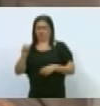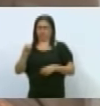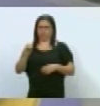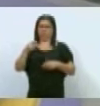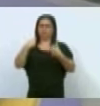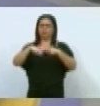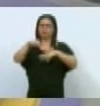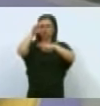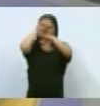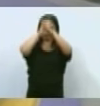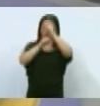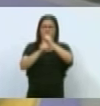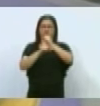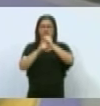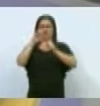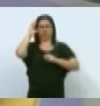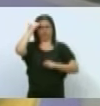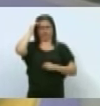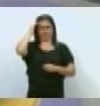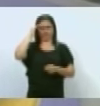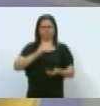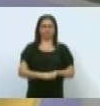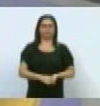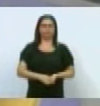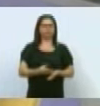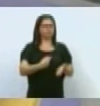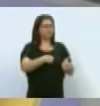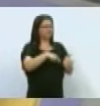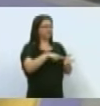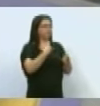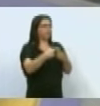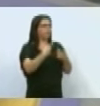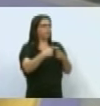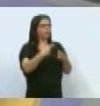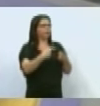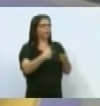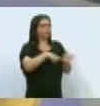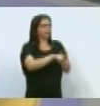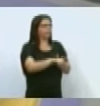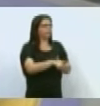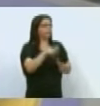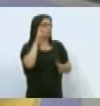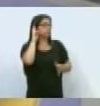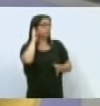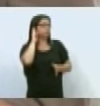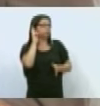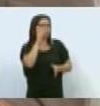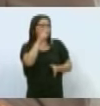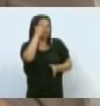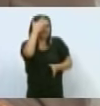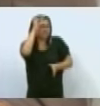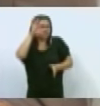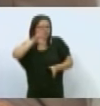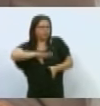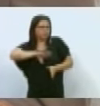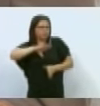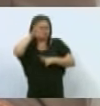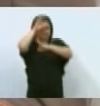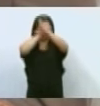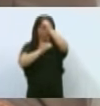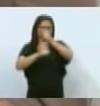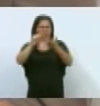que existe muito surdo que não é alfabetizado? Porque é porque é difícil não tinha escola especializada. Nós